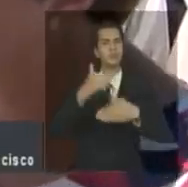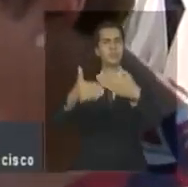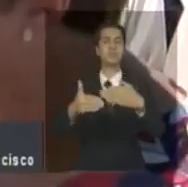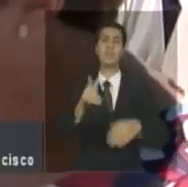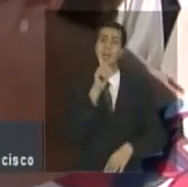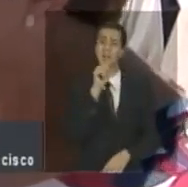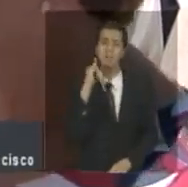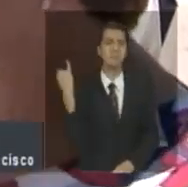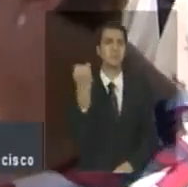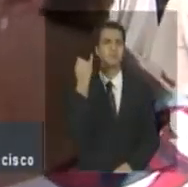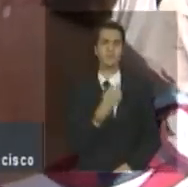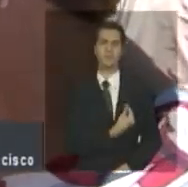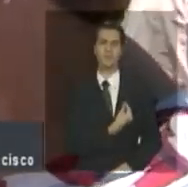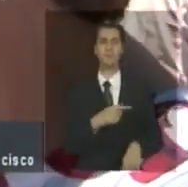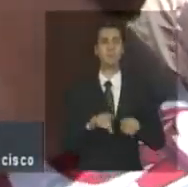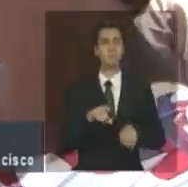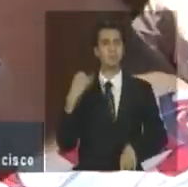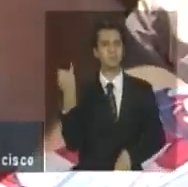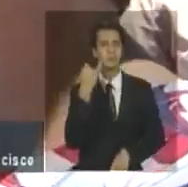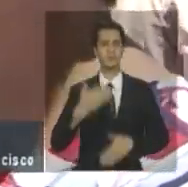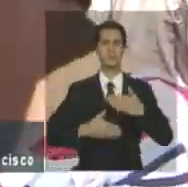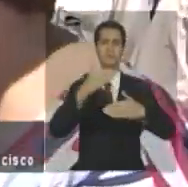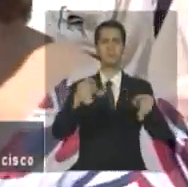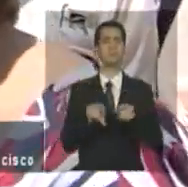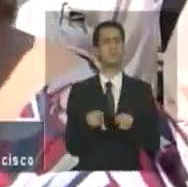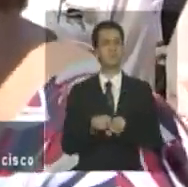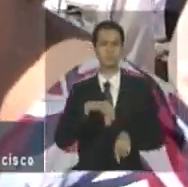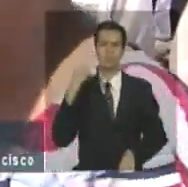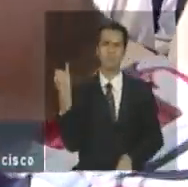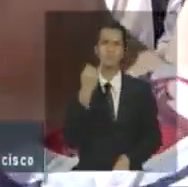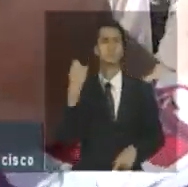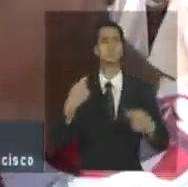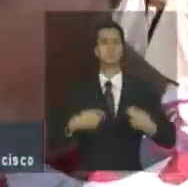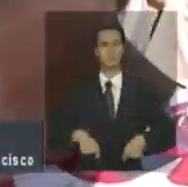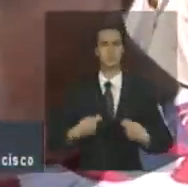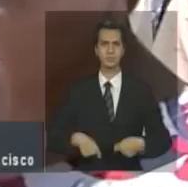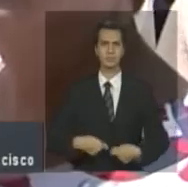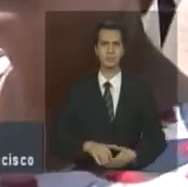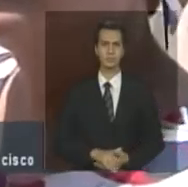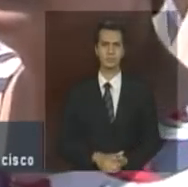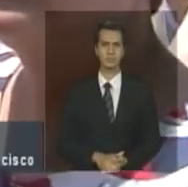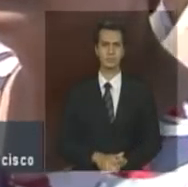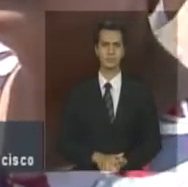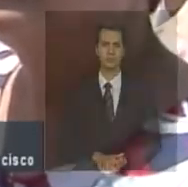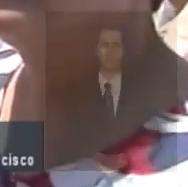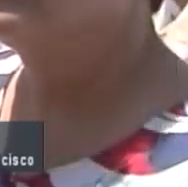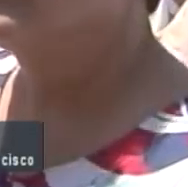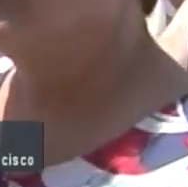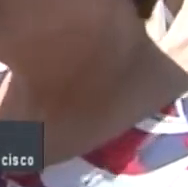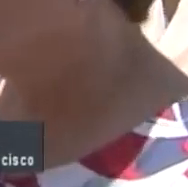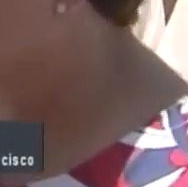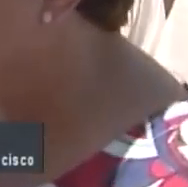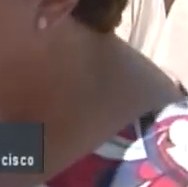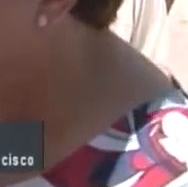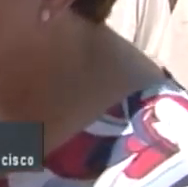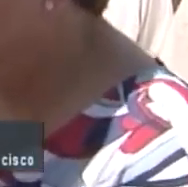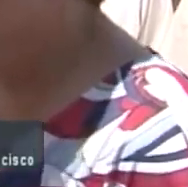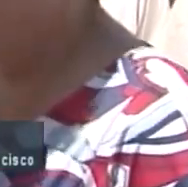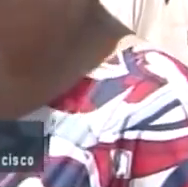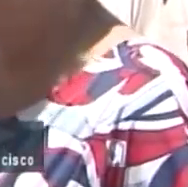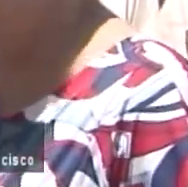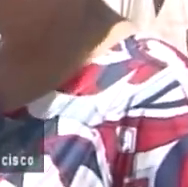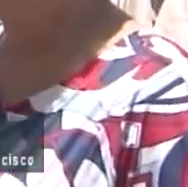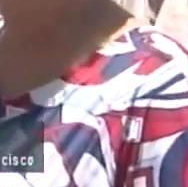essencial da vida, do crescimento e do desenvolvimento. É essencial. E tem previsão para os consórcios voltarem a trabalhar com a expectativa? Olha,